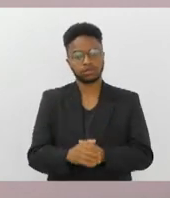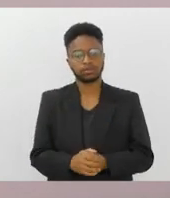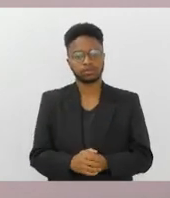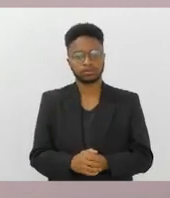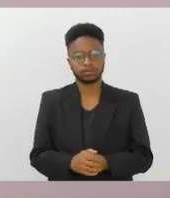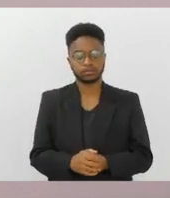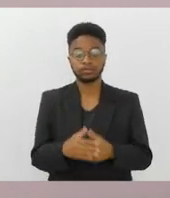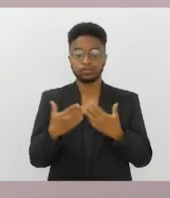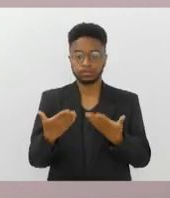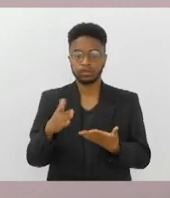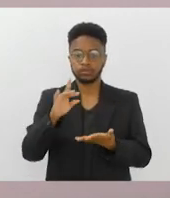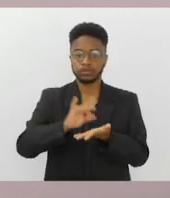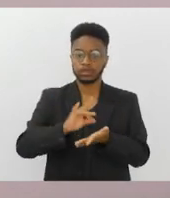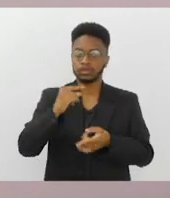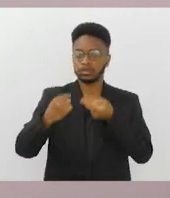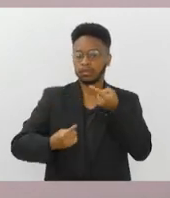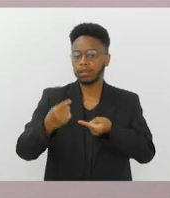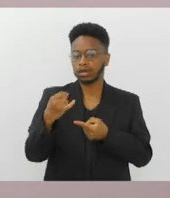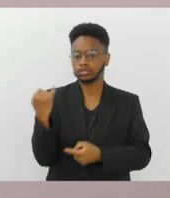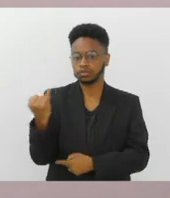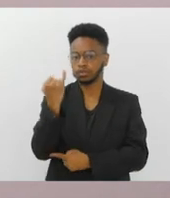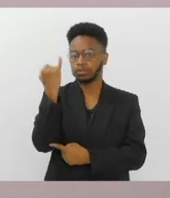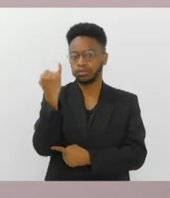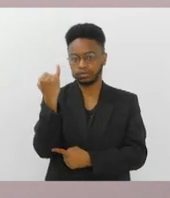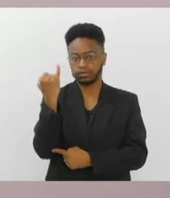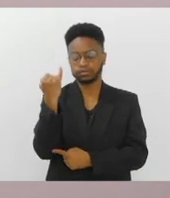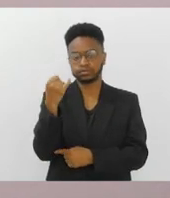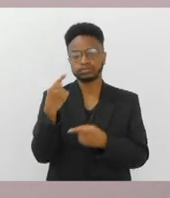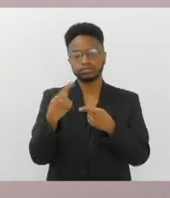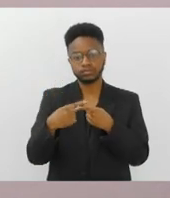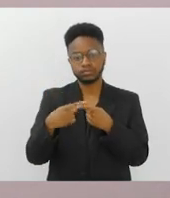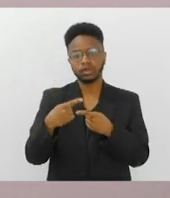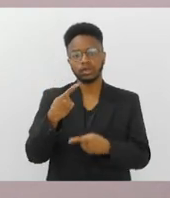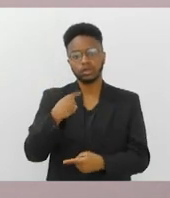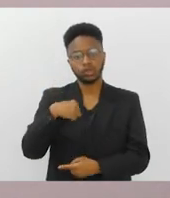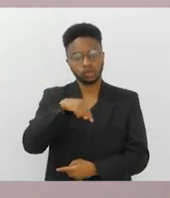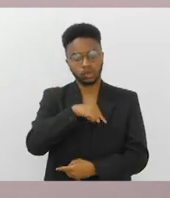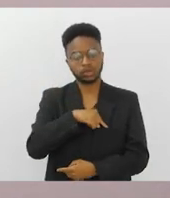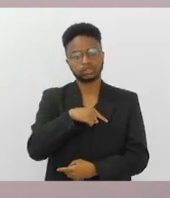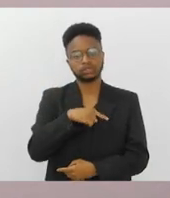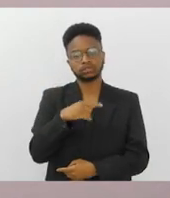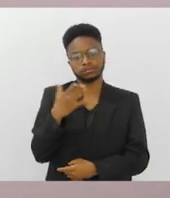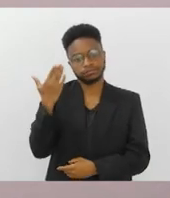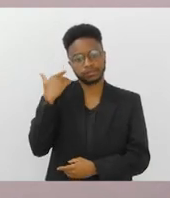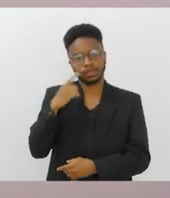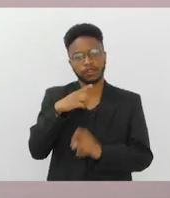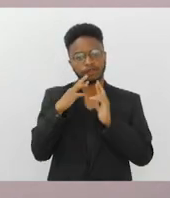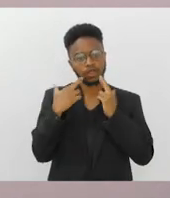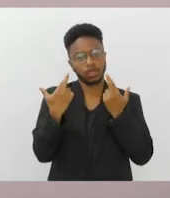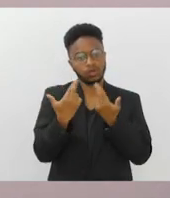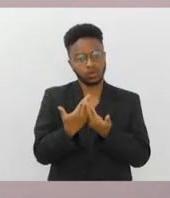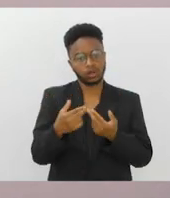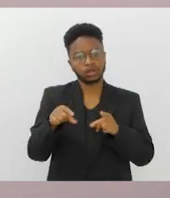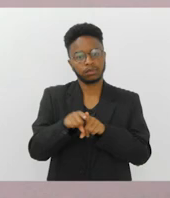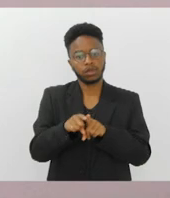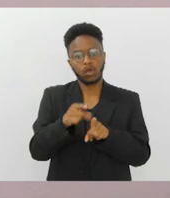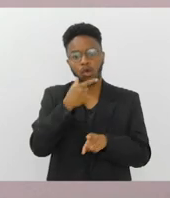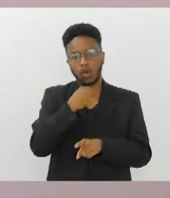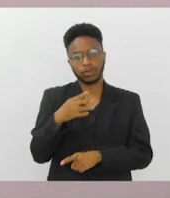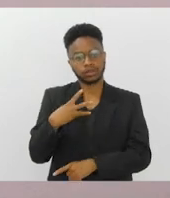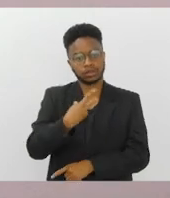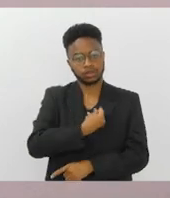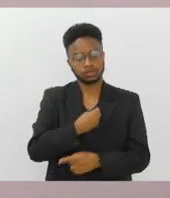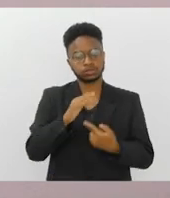Então, esse é um debate importante, né? A gente fez em outros momentos, outras audiências, em que os homens trans